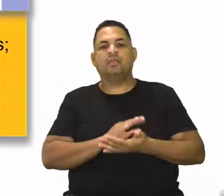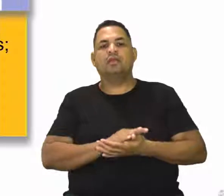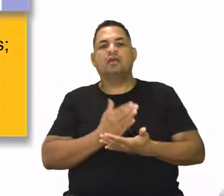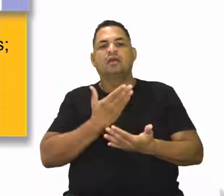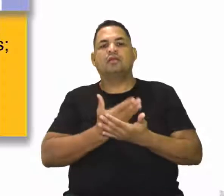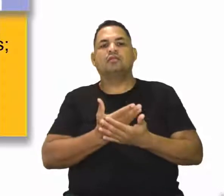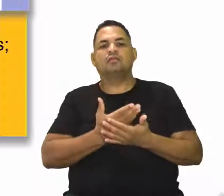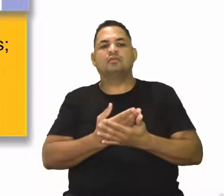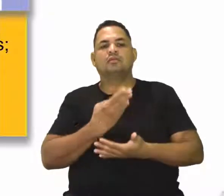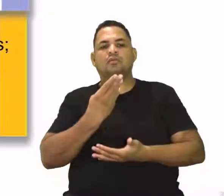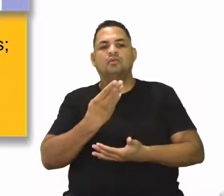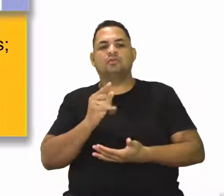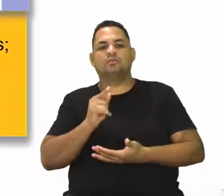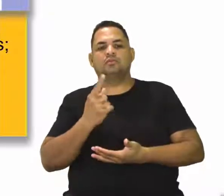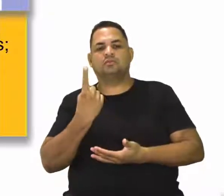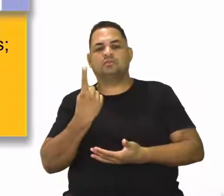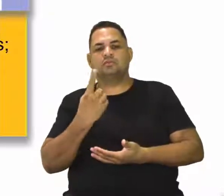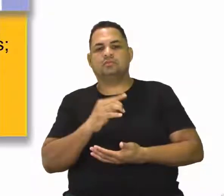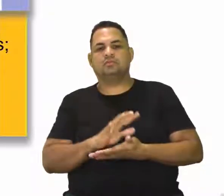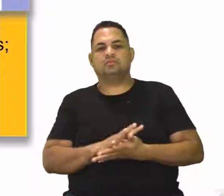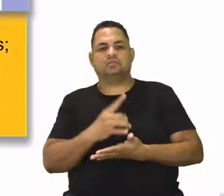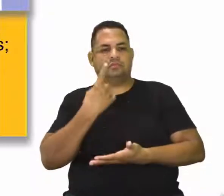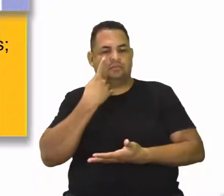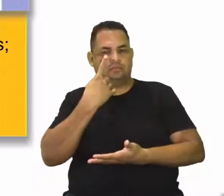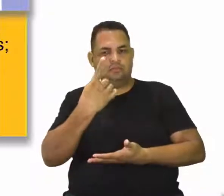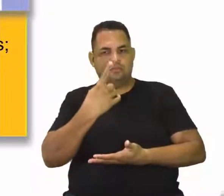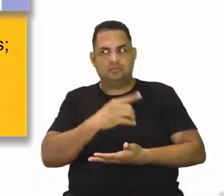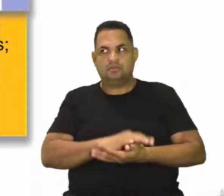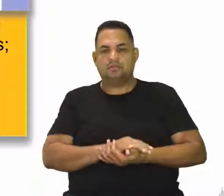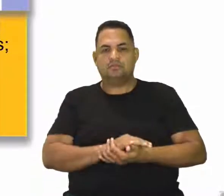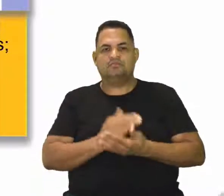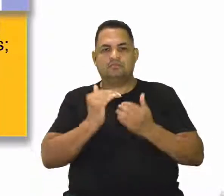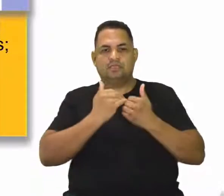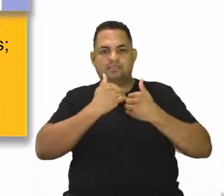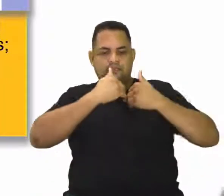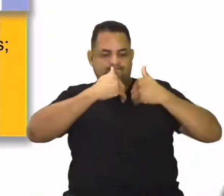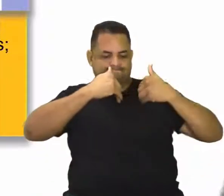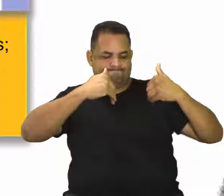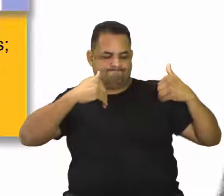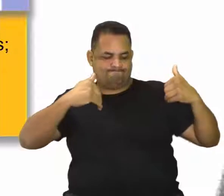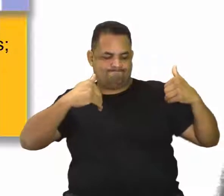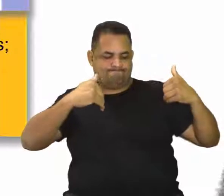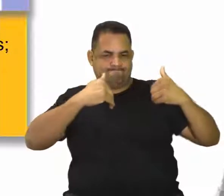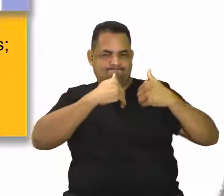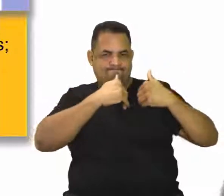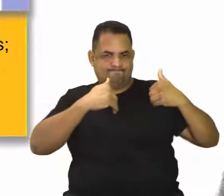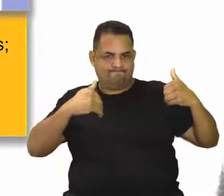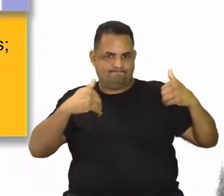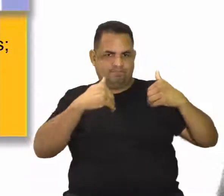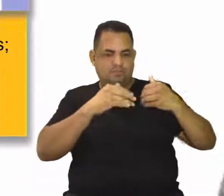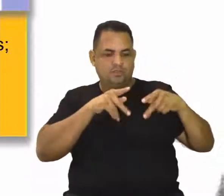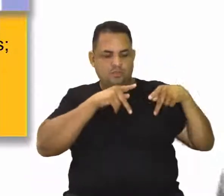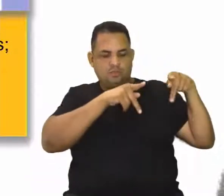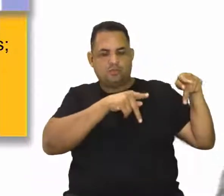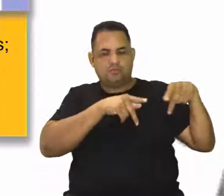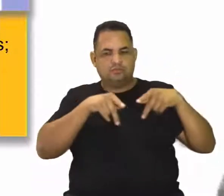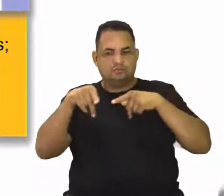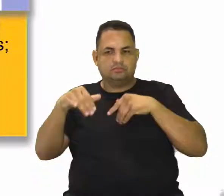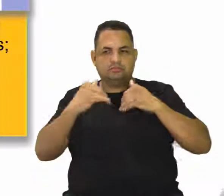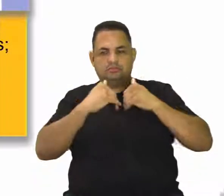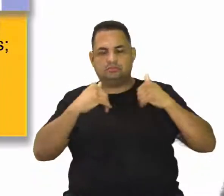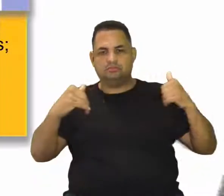hoje, 43.1, veremos o abismo que separam os povos do